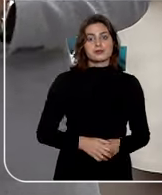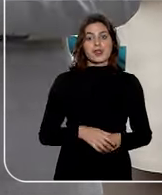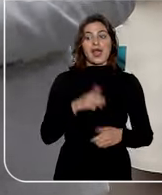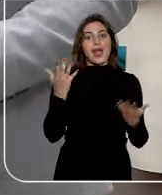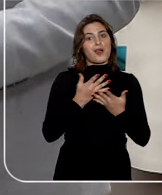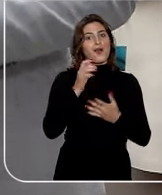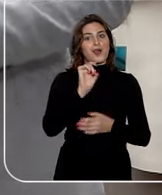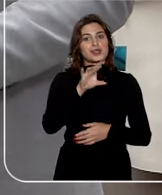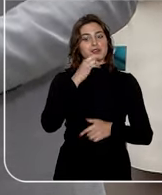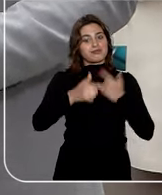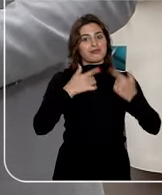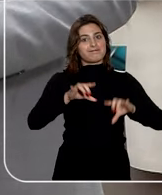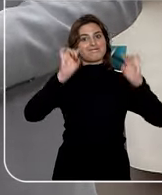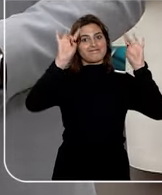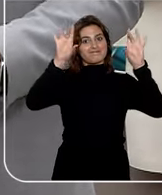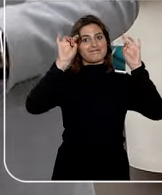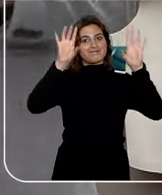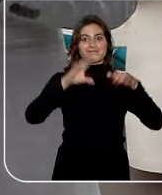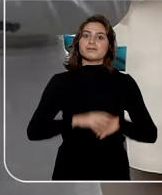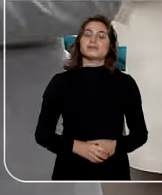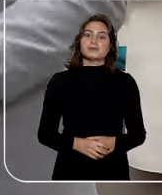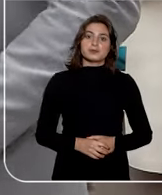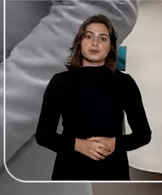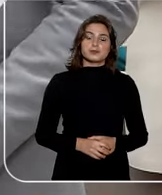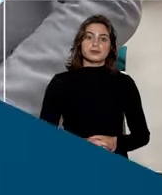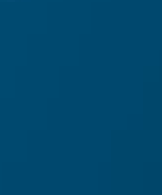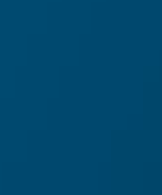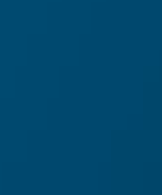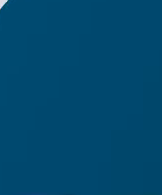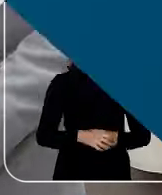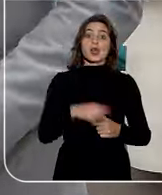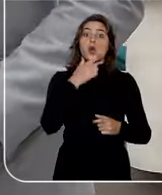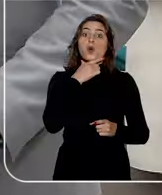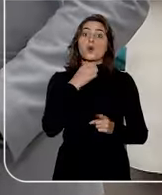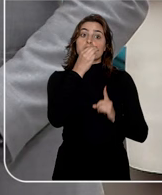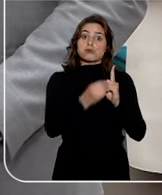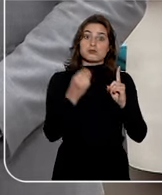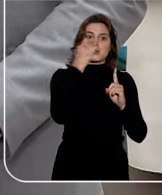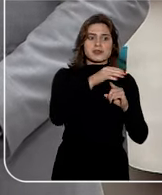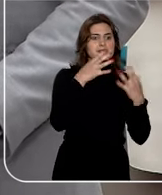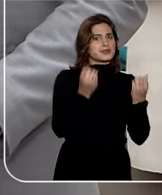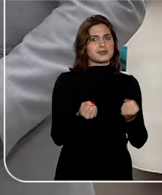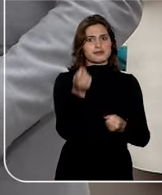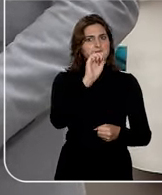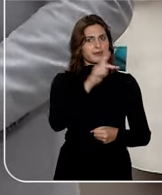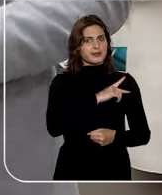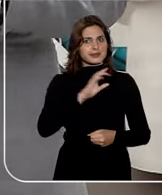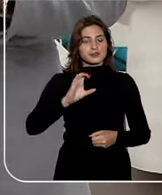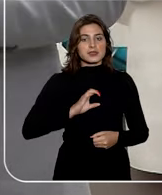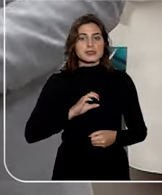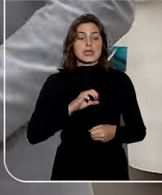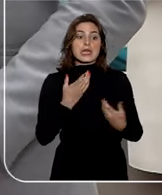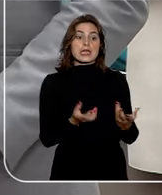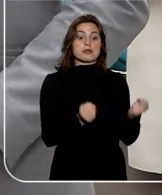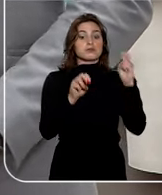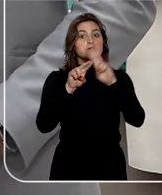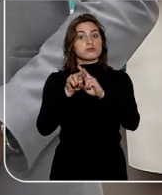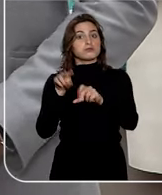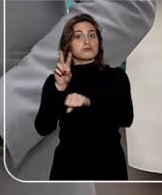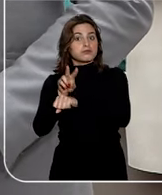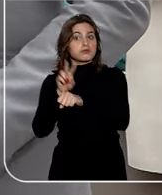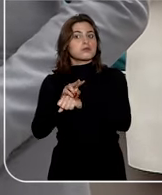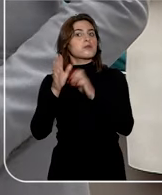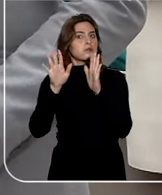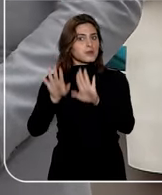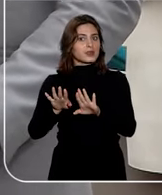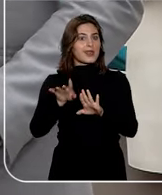profissionais exercem atividade de natureza especialíssima. O ministro ainda negou o HC e manteve a prisão preventiva do